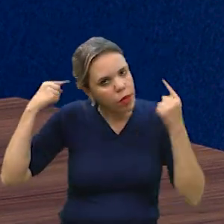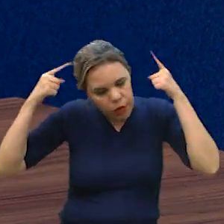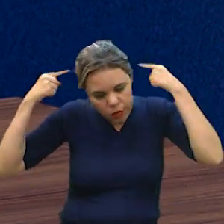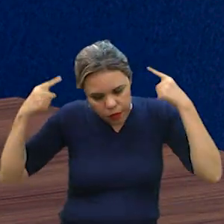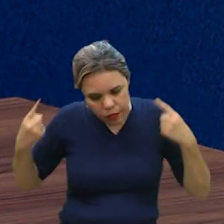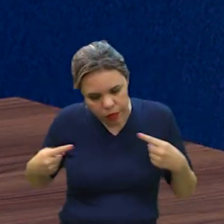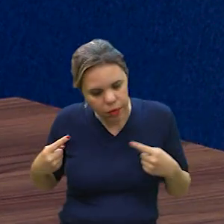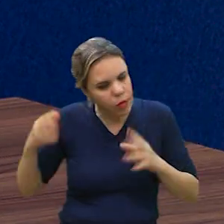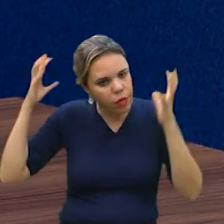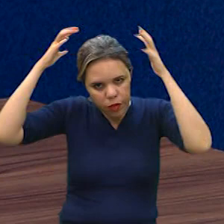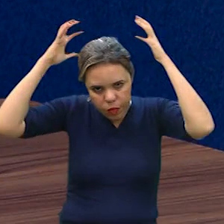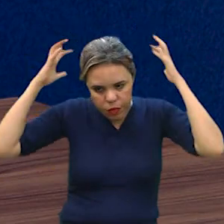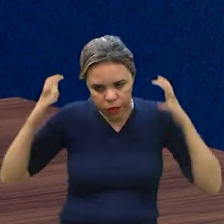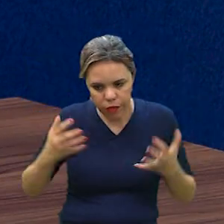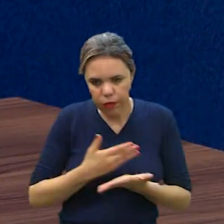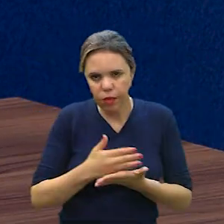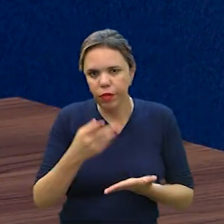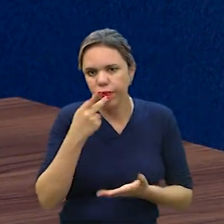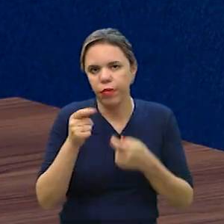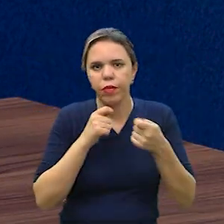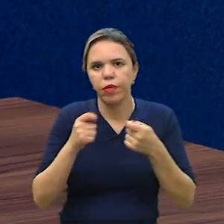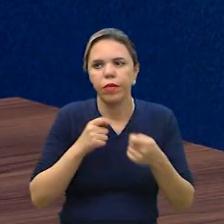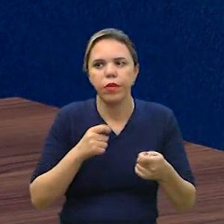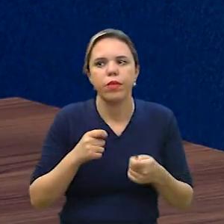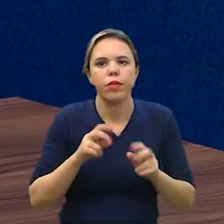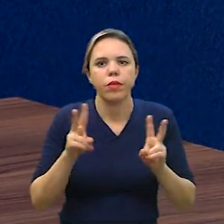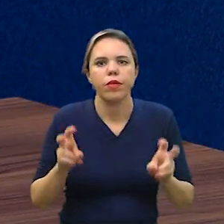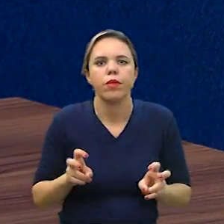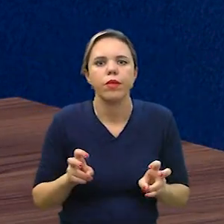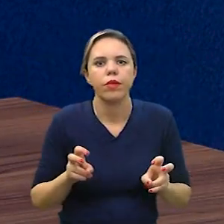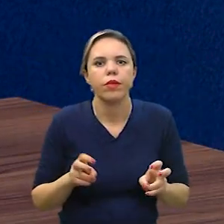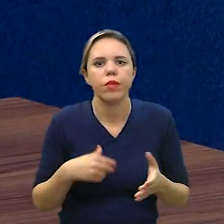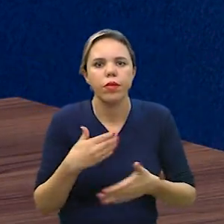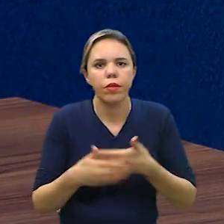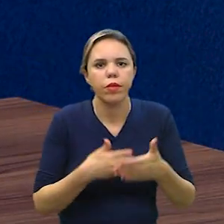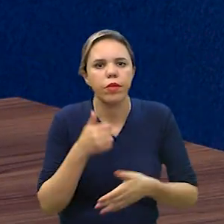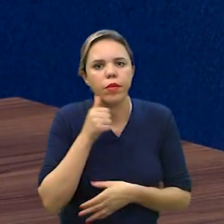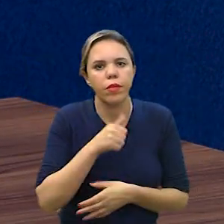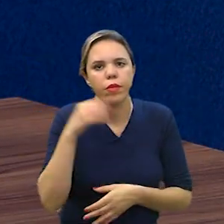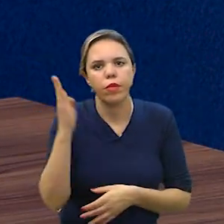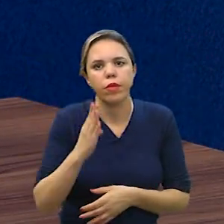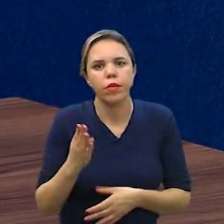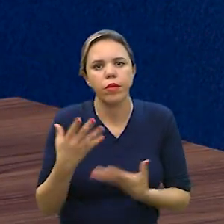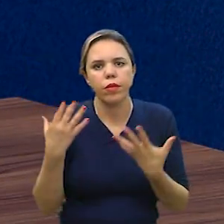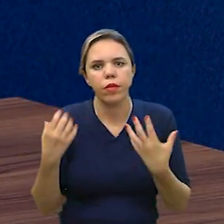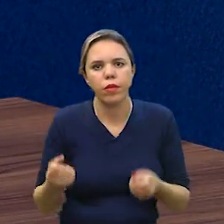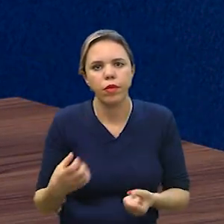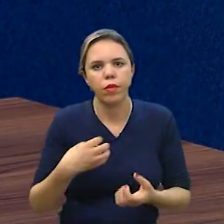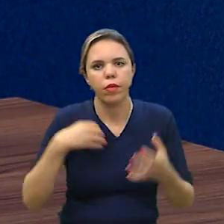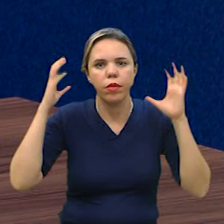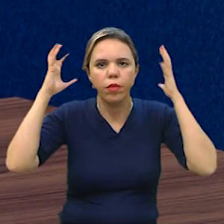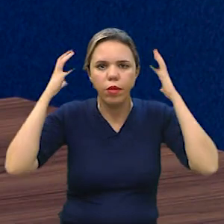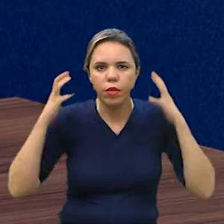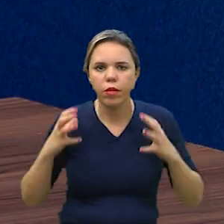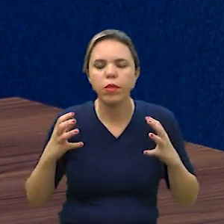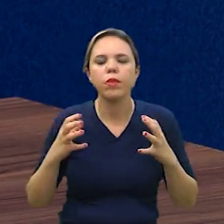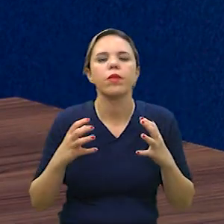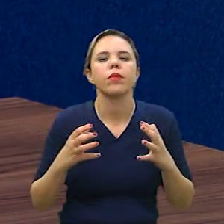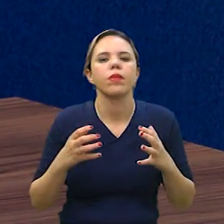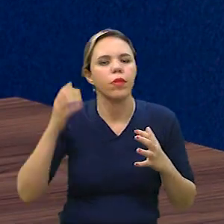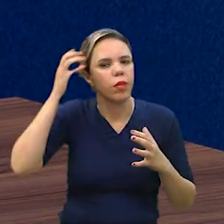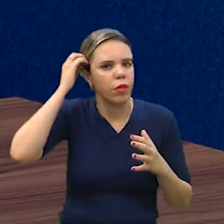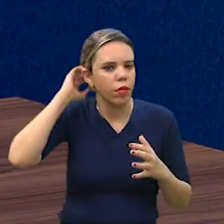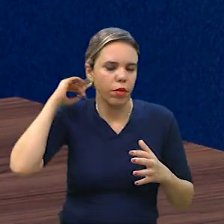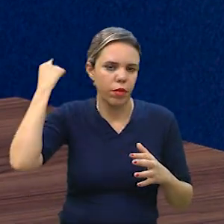e cacheados e falou, inclusive, no início da entrevista, a respeito dessa tendência da mulher brasileira assumir cada vez mais o seu